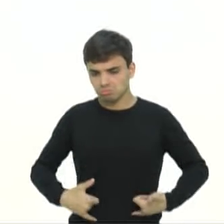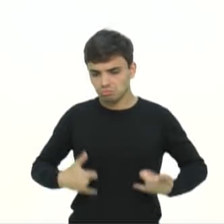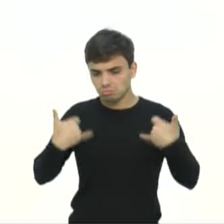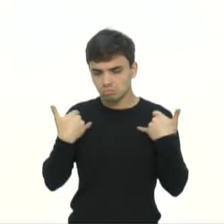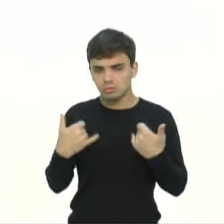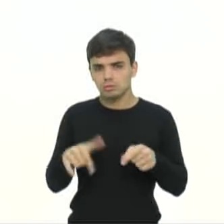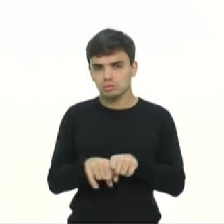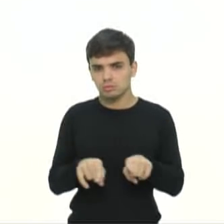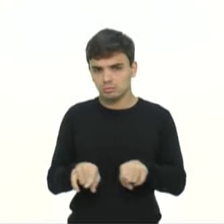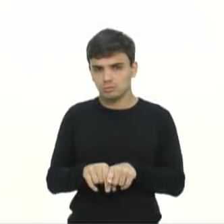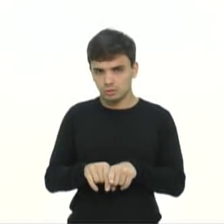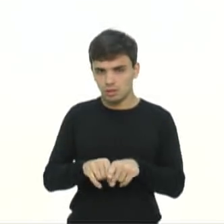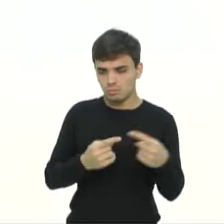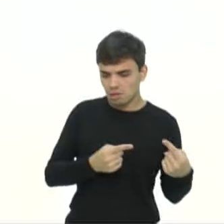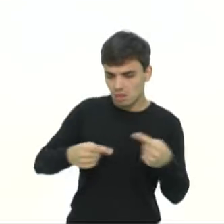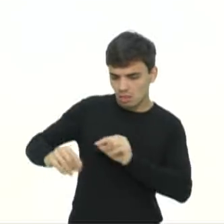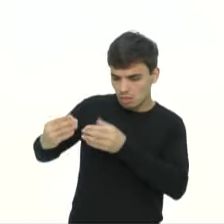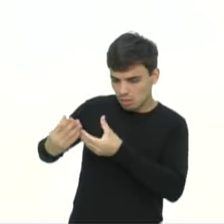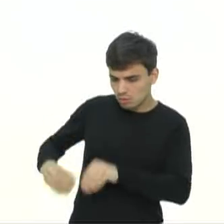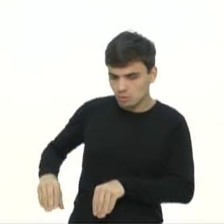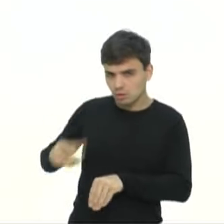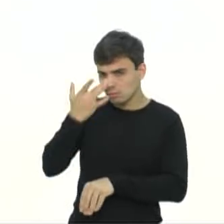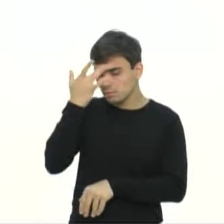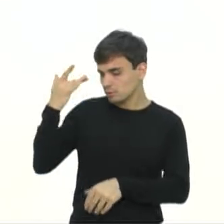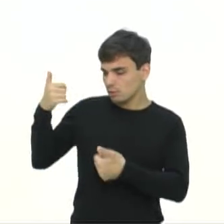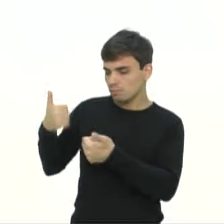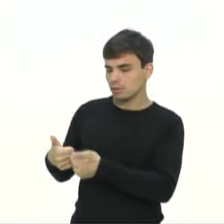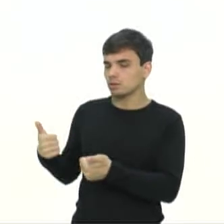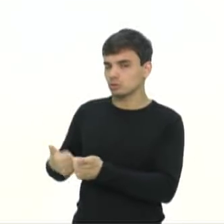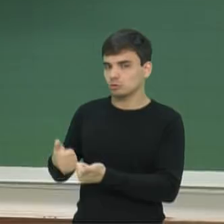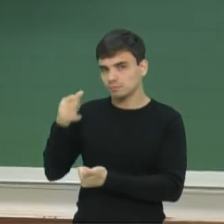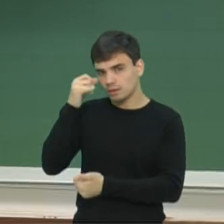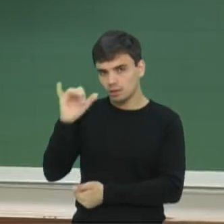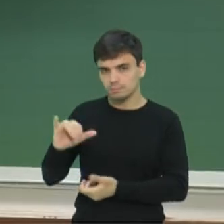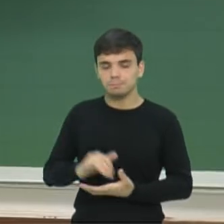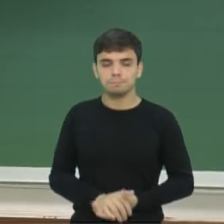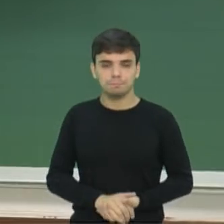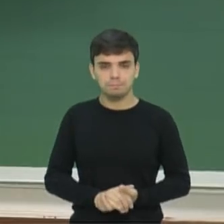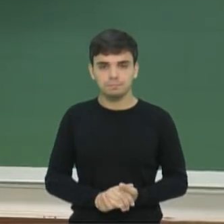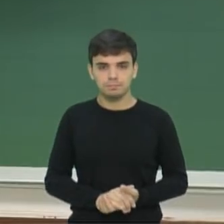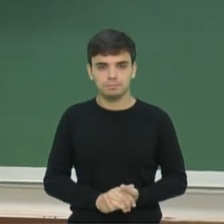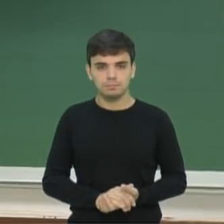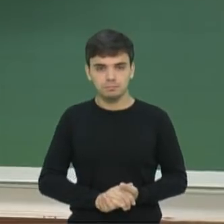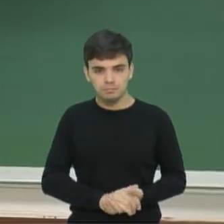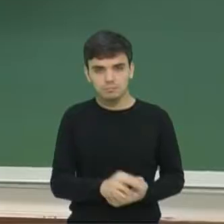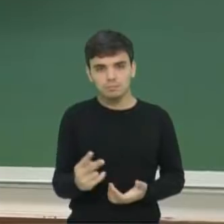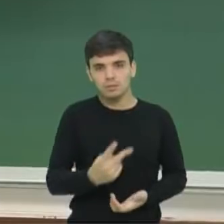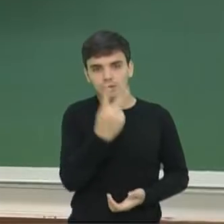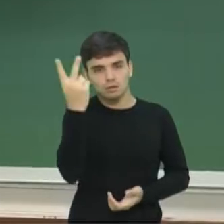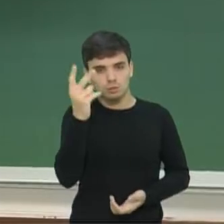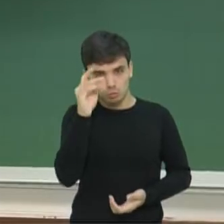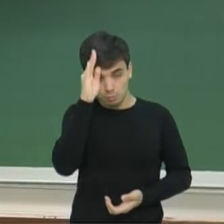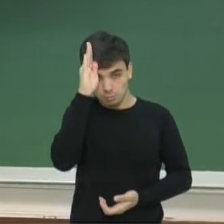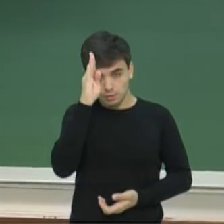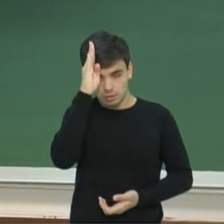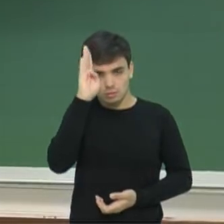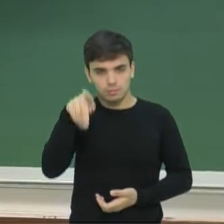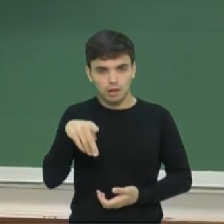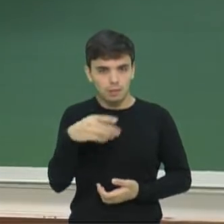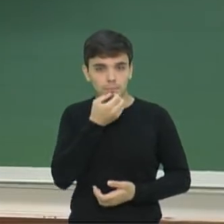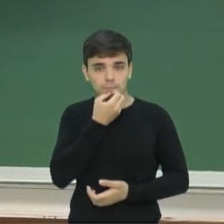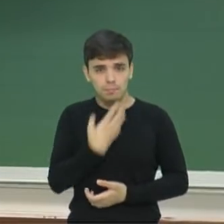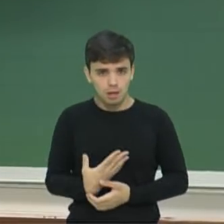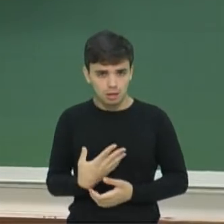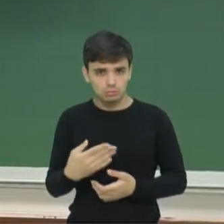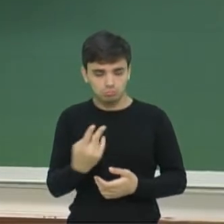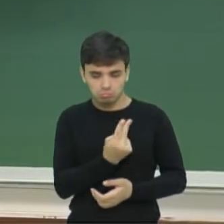ações que prejudiquem as pessoas ao seu redor. Né? Então, o segundo princípio do Gita Kyoei é o princípio do bem-estar mútuo, então o bem-estar tanto